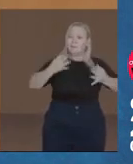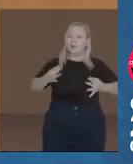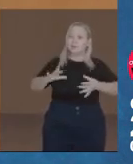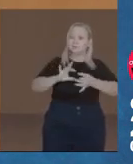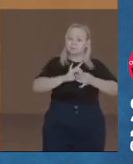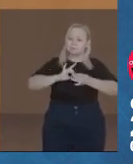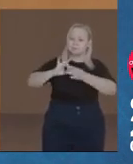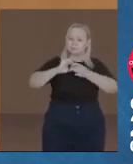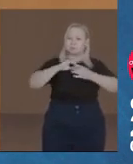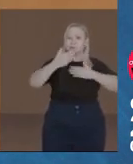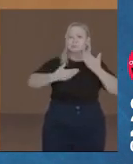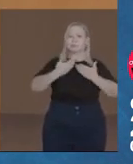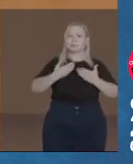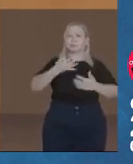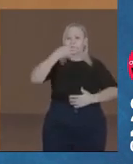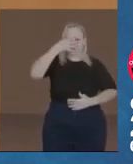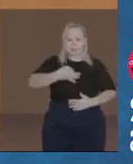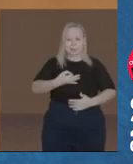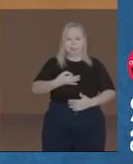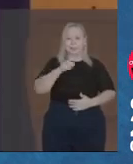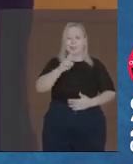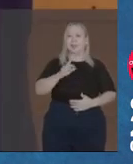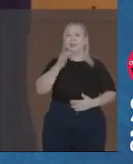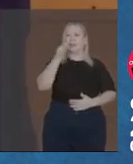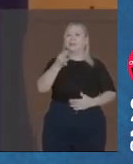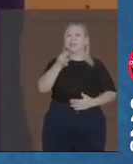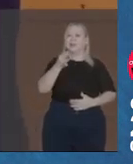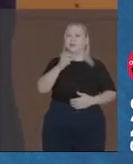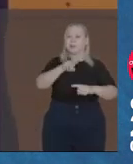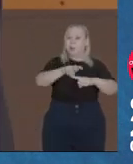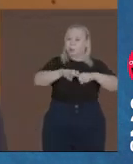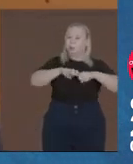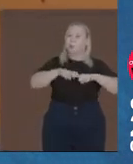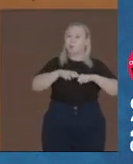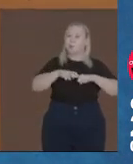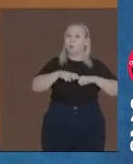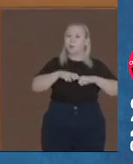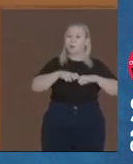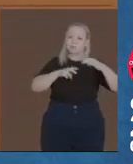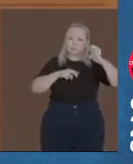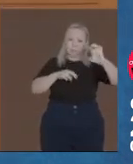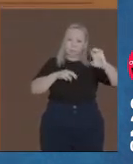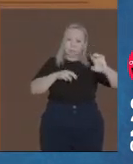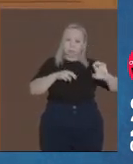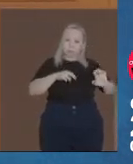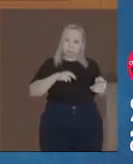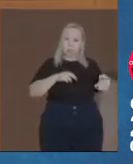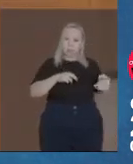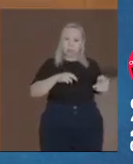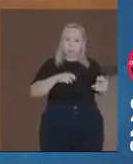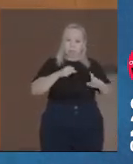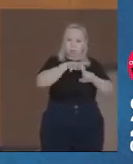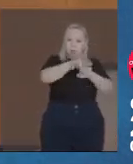ódio. E esse mundo nós seremos capazes de construir. Um abraço e muito obrigado.